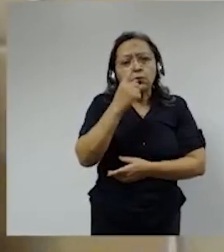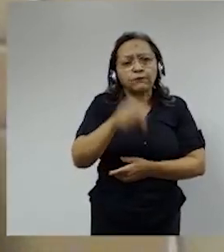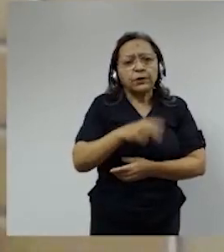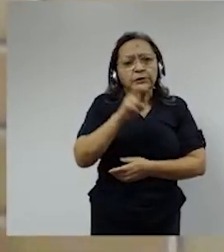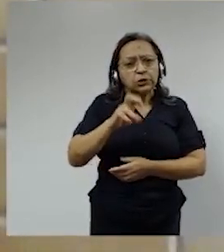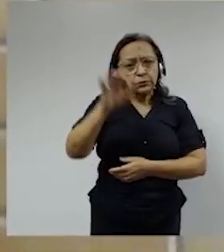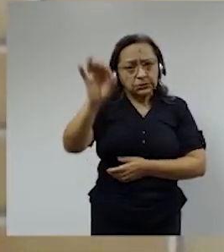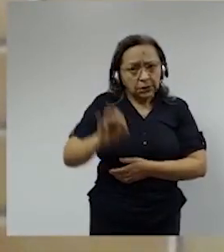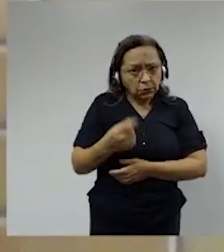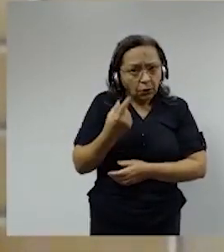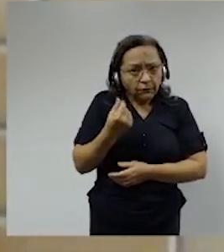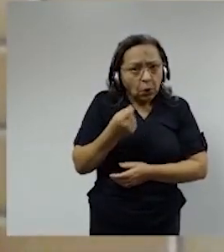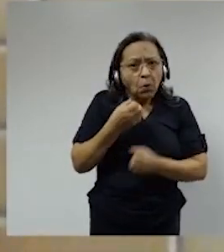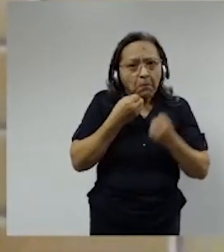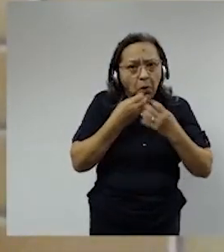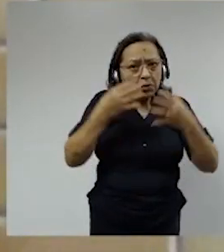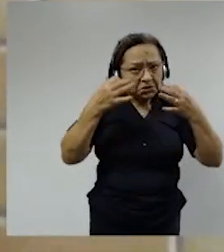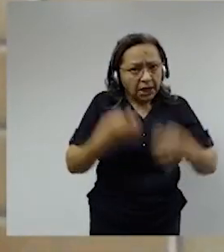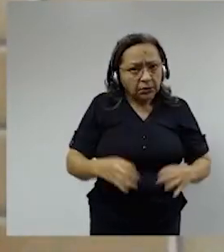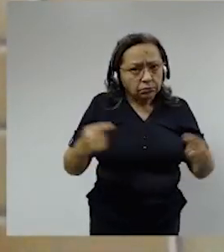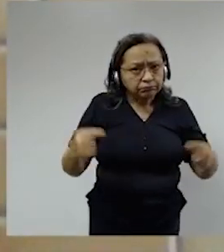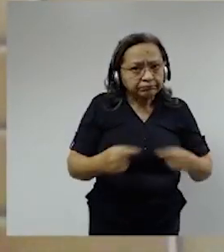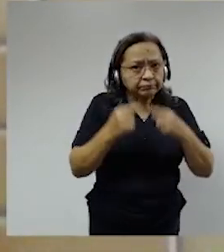é um valor correto, doutor?